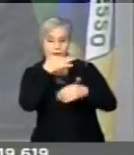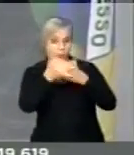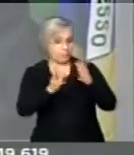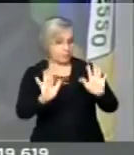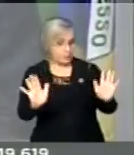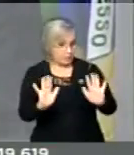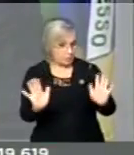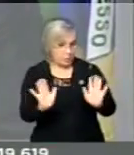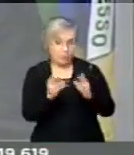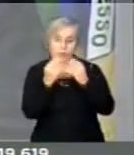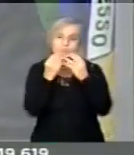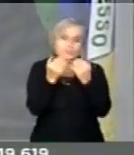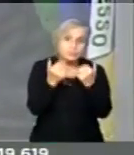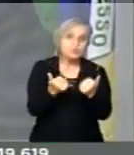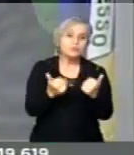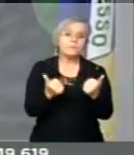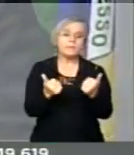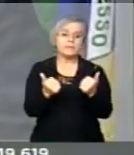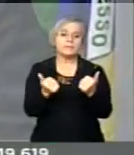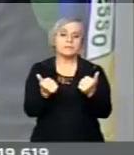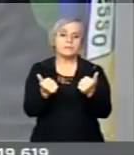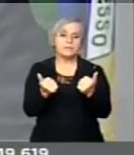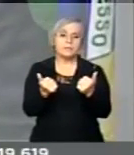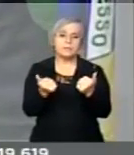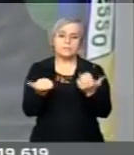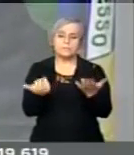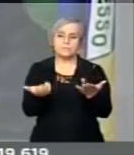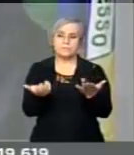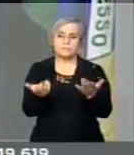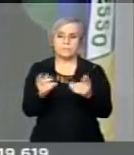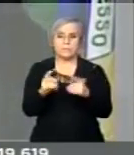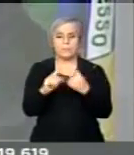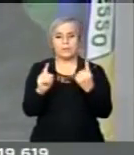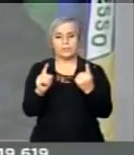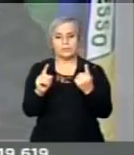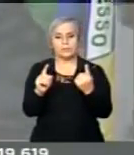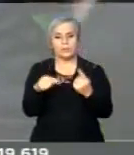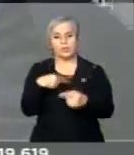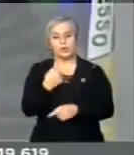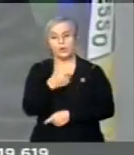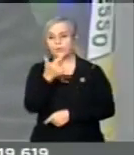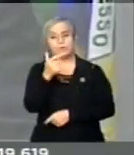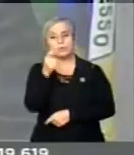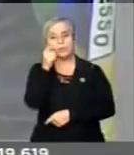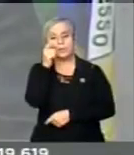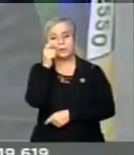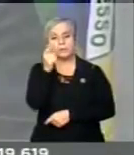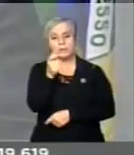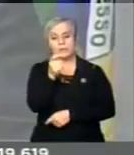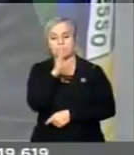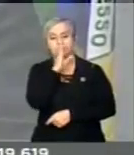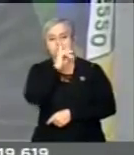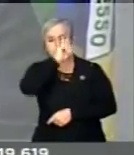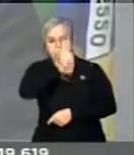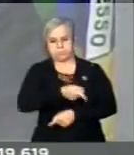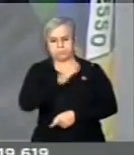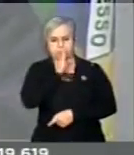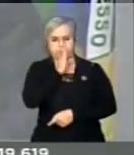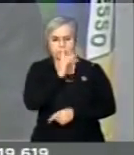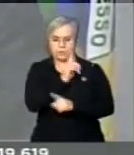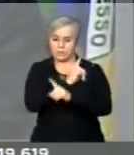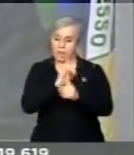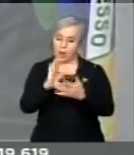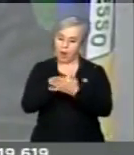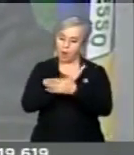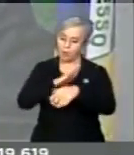político, que faça a discussão, porque na democracia é assim. Nós não temos nenhum interesse de calar absolutamente ninguém. Em alguns